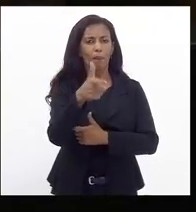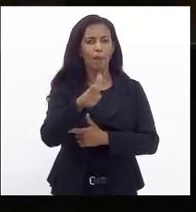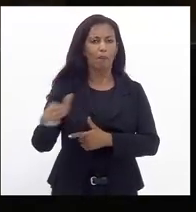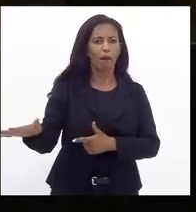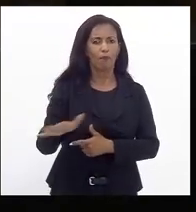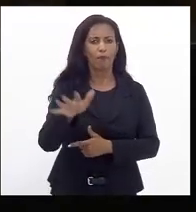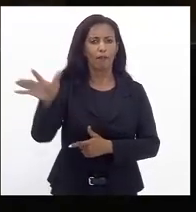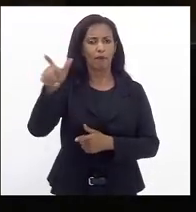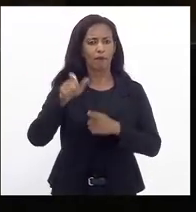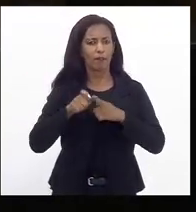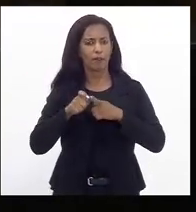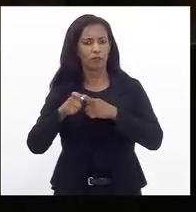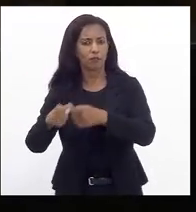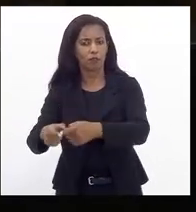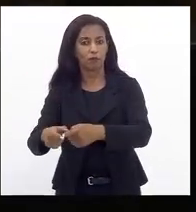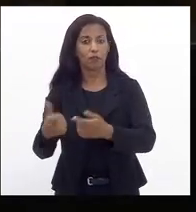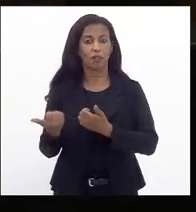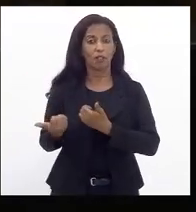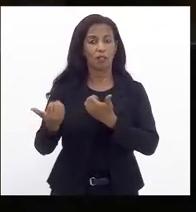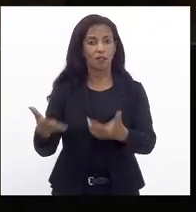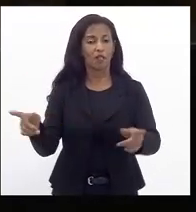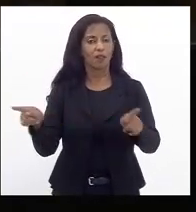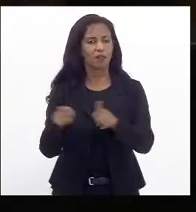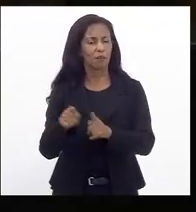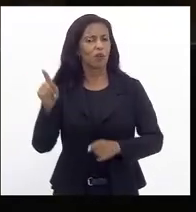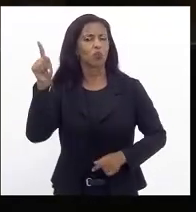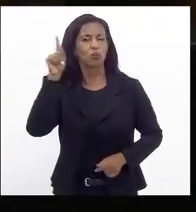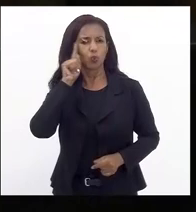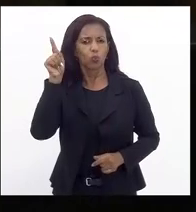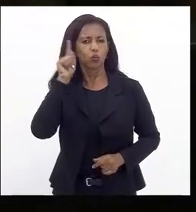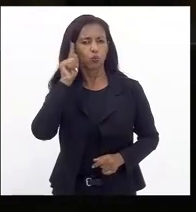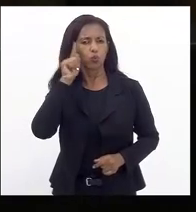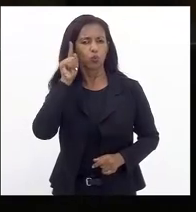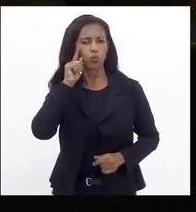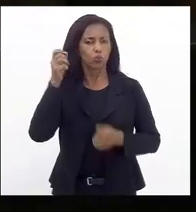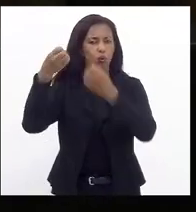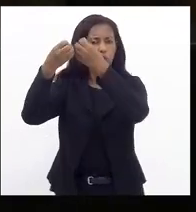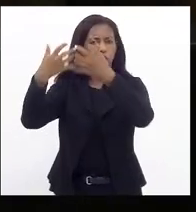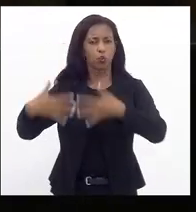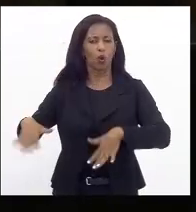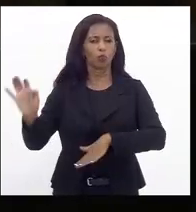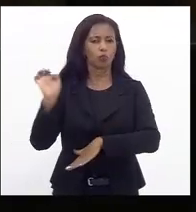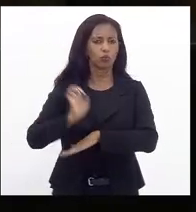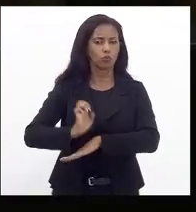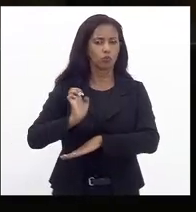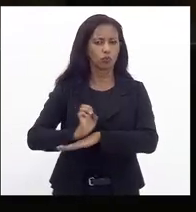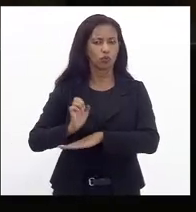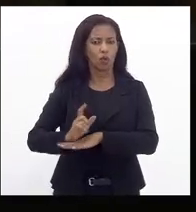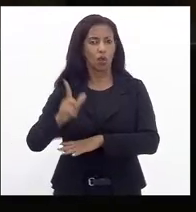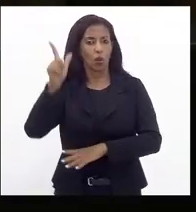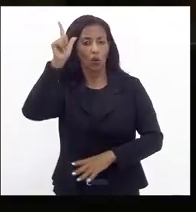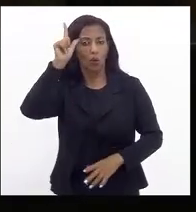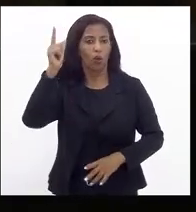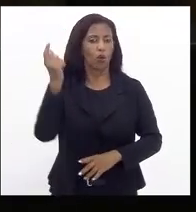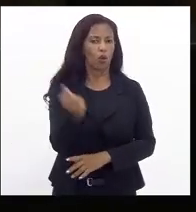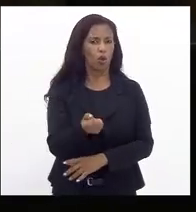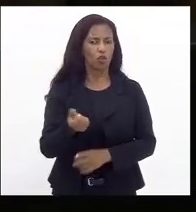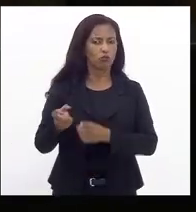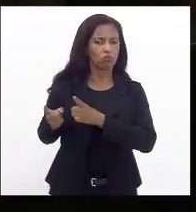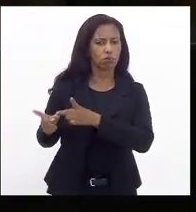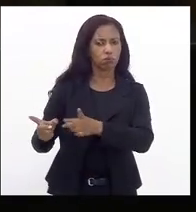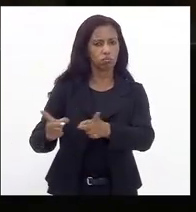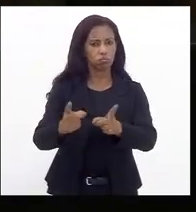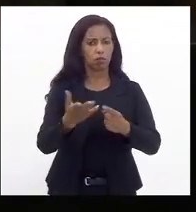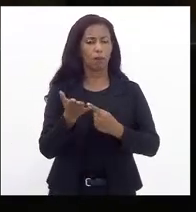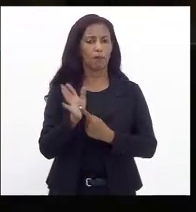da favela e da Periferia mas que entrega todos os dias os esmaltes do estado com a lógica privatista